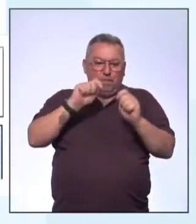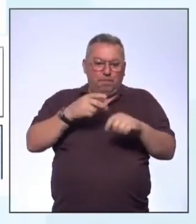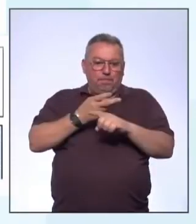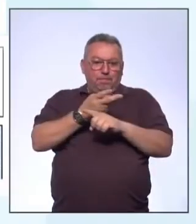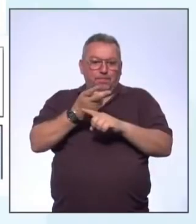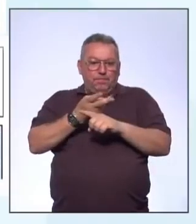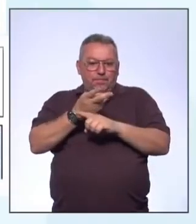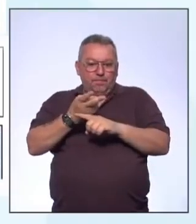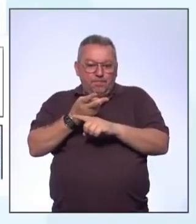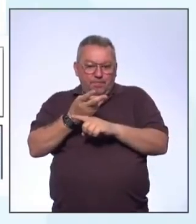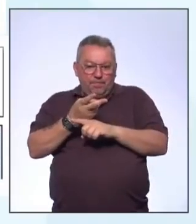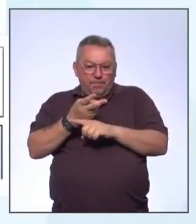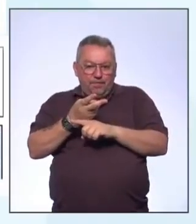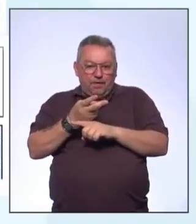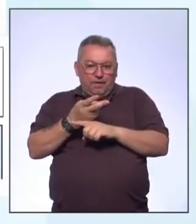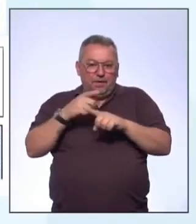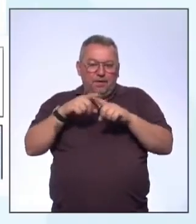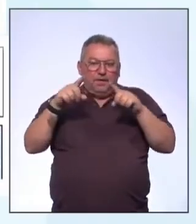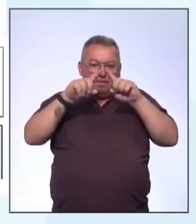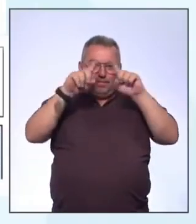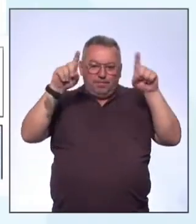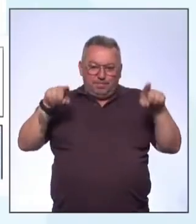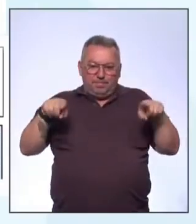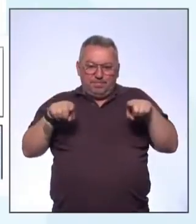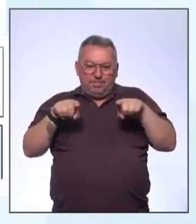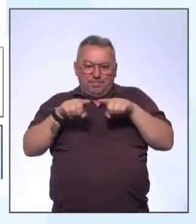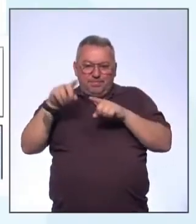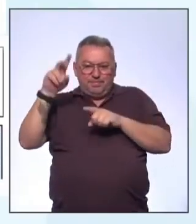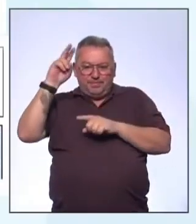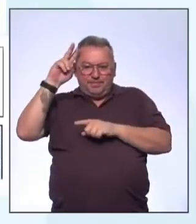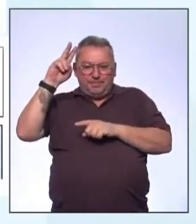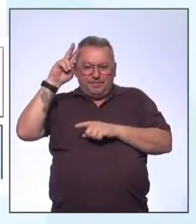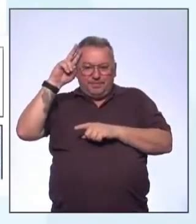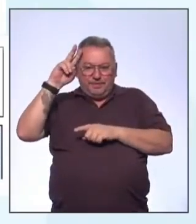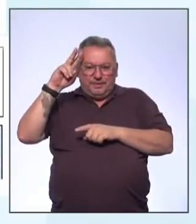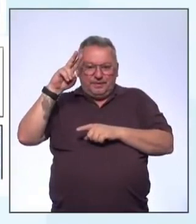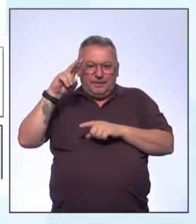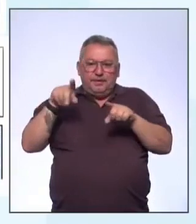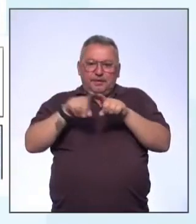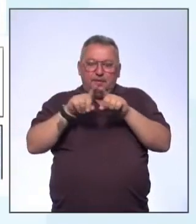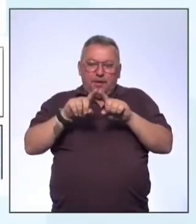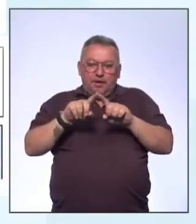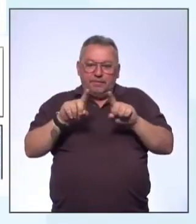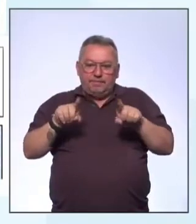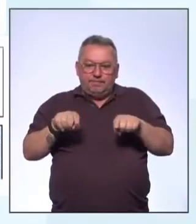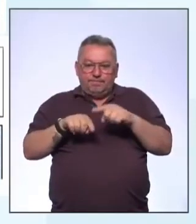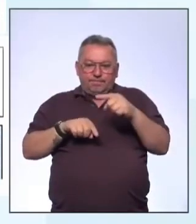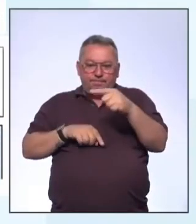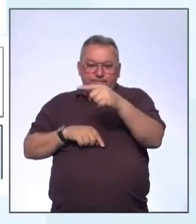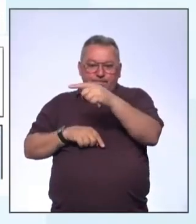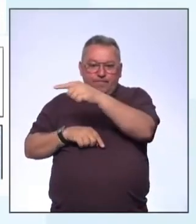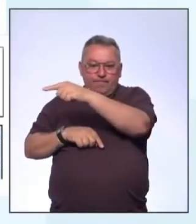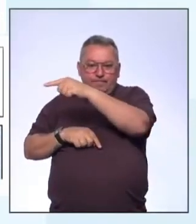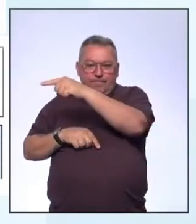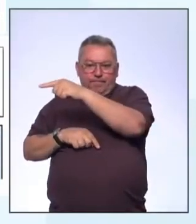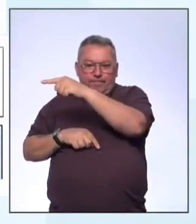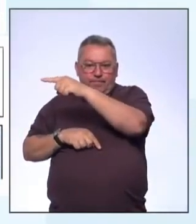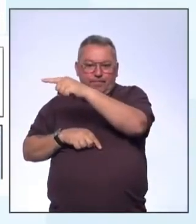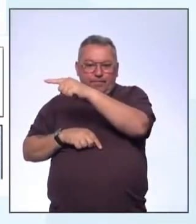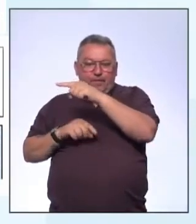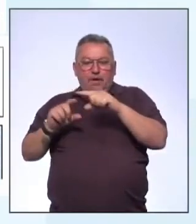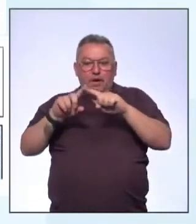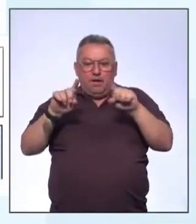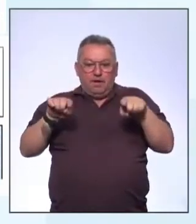aí esse HQ, essa história em quadrinhos, pelo QR Code, pelo link que está disponível aí para